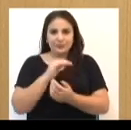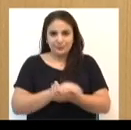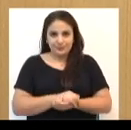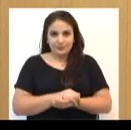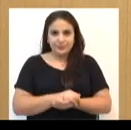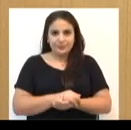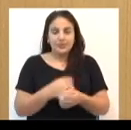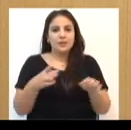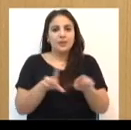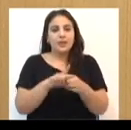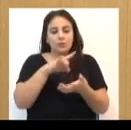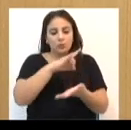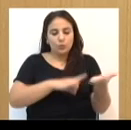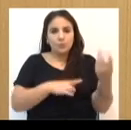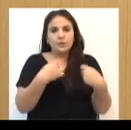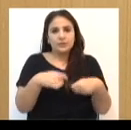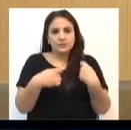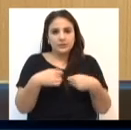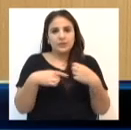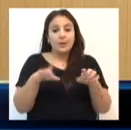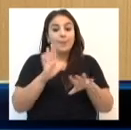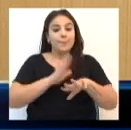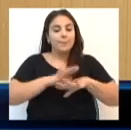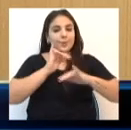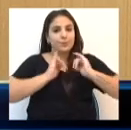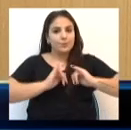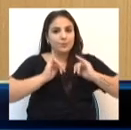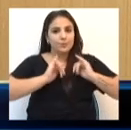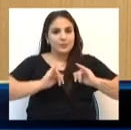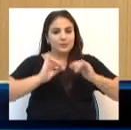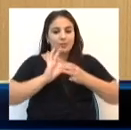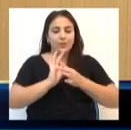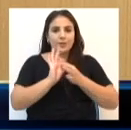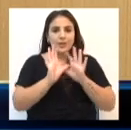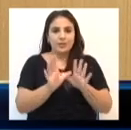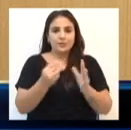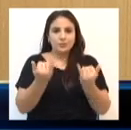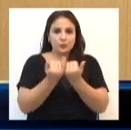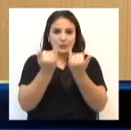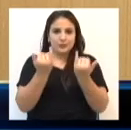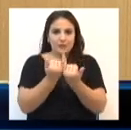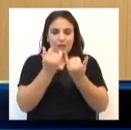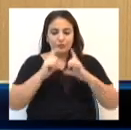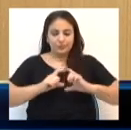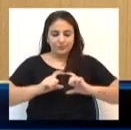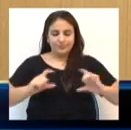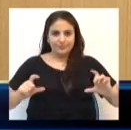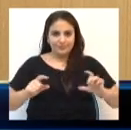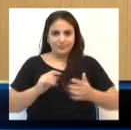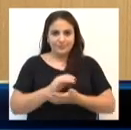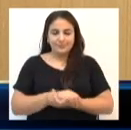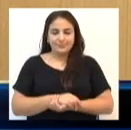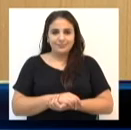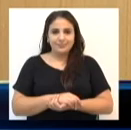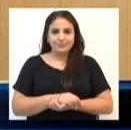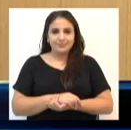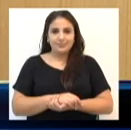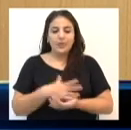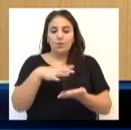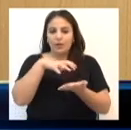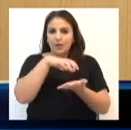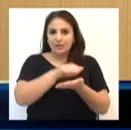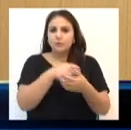A documentação necessária e outras informações estão disponíveis no site que está aparecendo no vídeo.